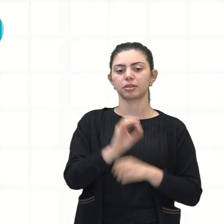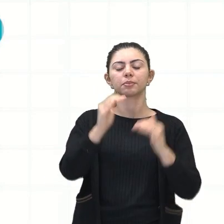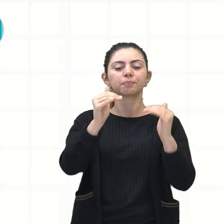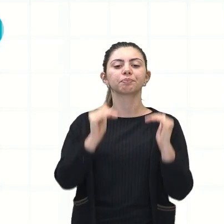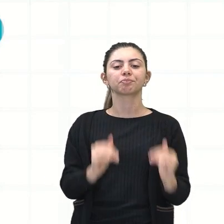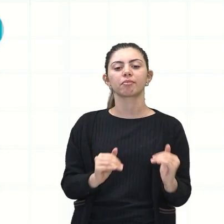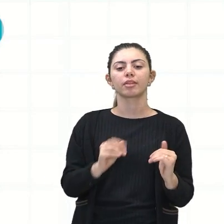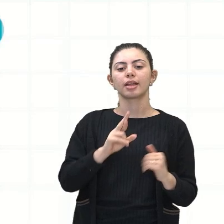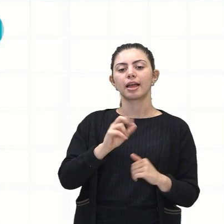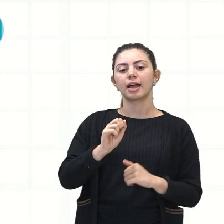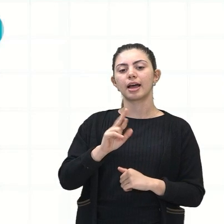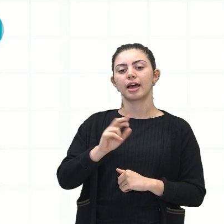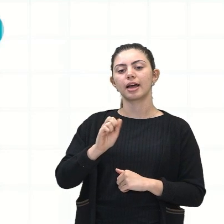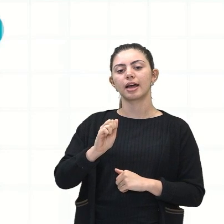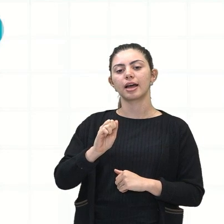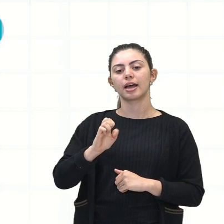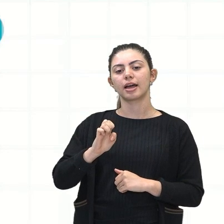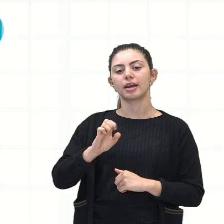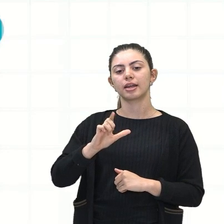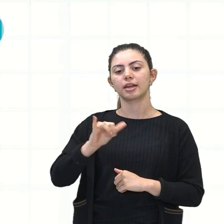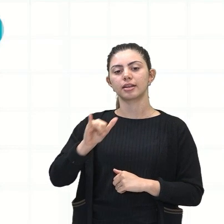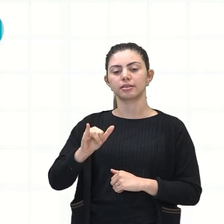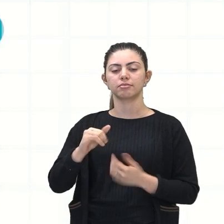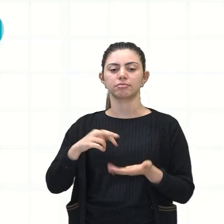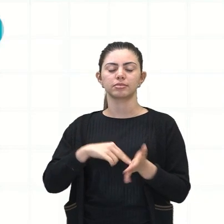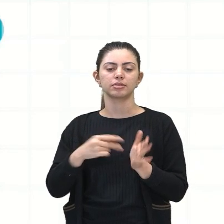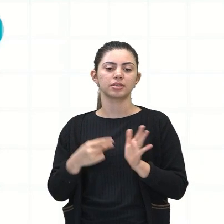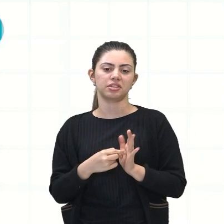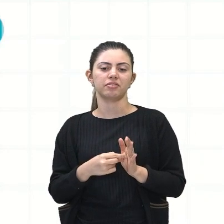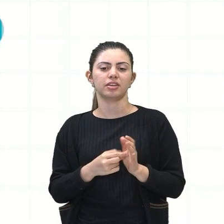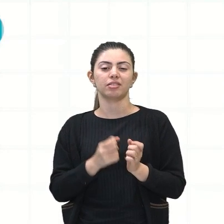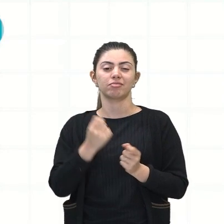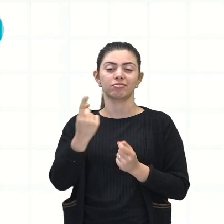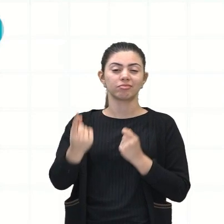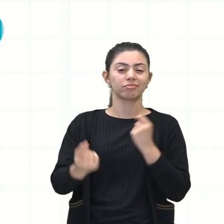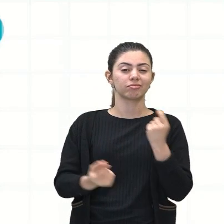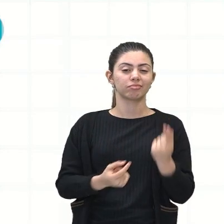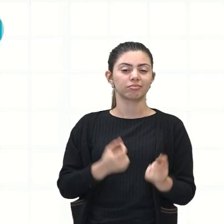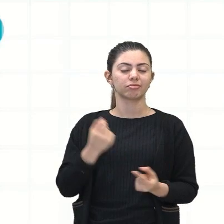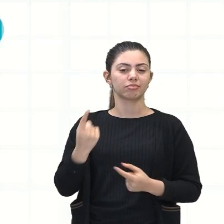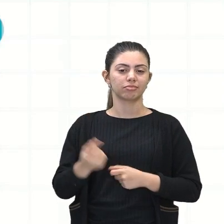Raramente, 5% numa escala de 100, né? Rarely.